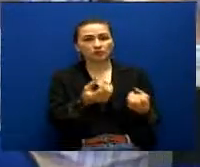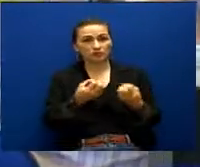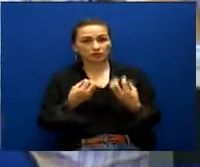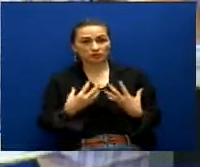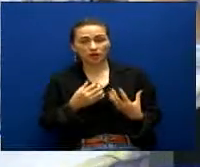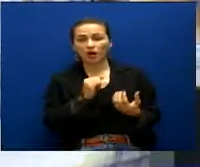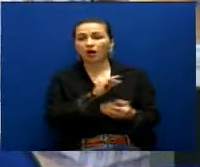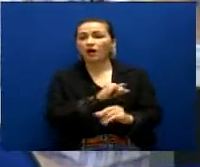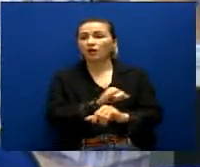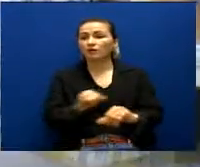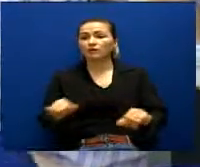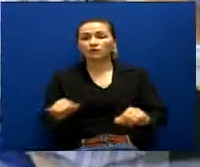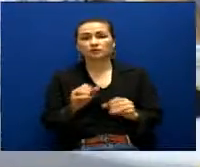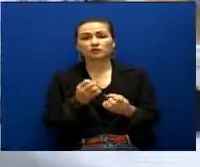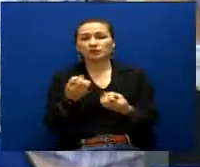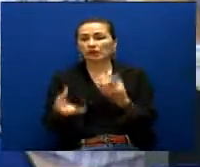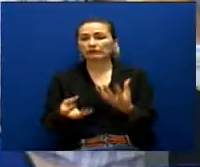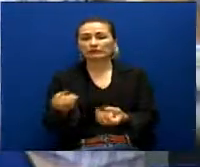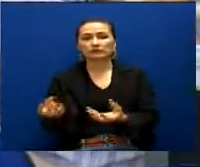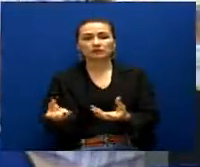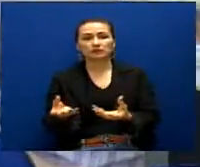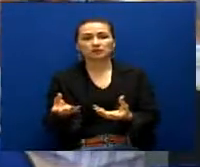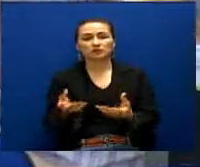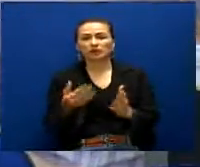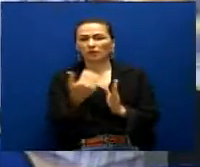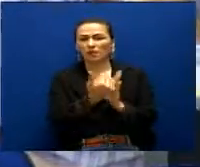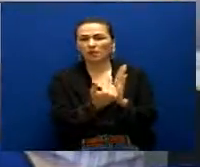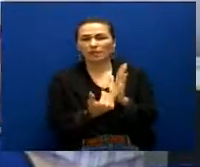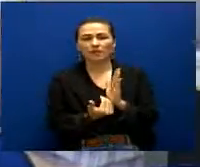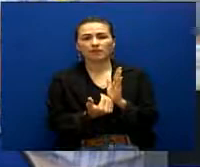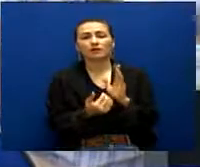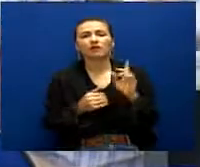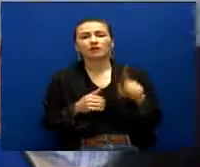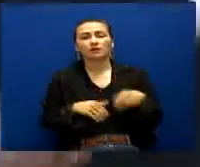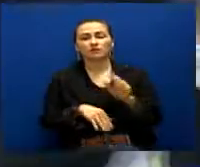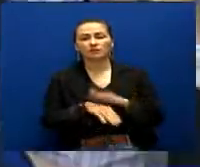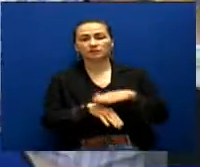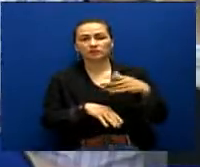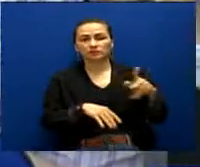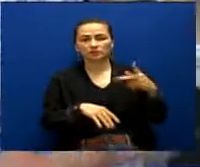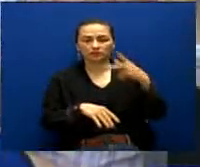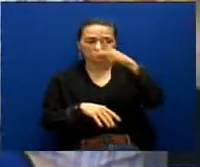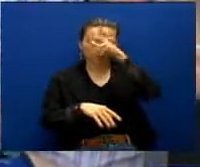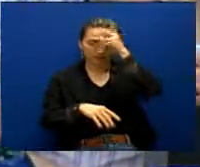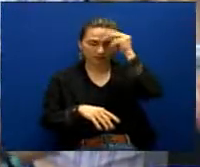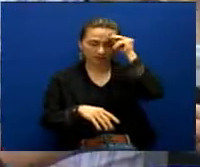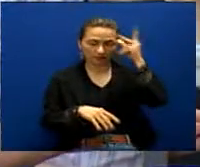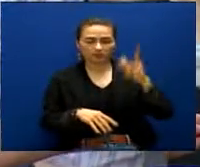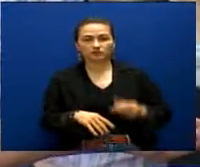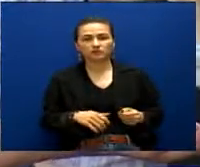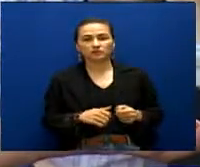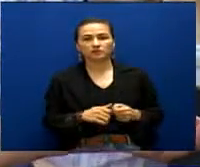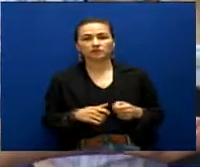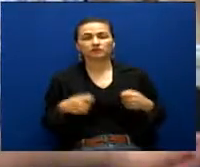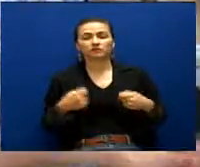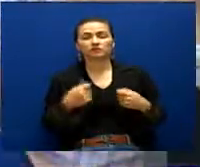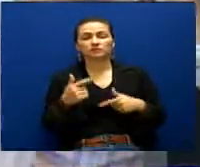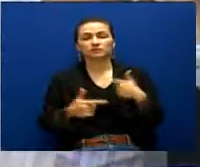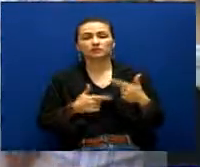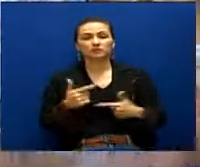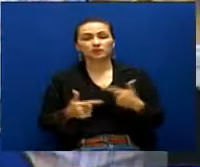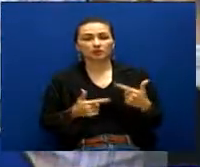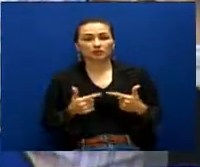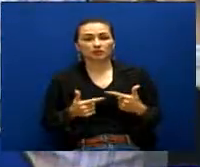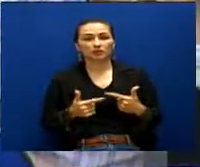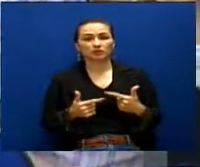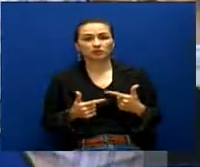uma maior, né, um maior esclarecimento, uma maior análise para que haja uma qualificação no nosso trabalho até, né?